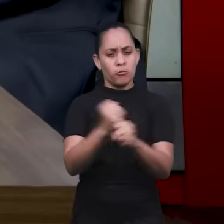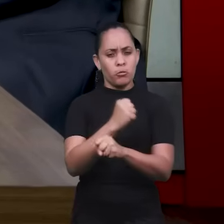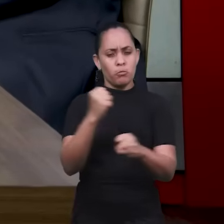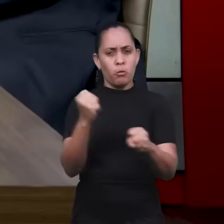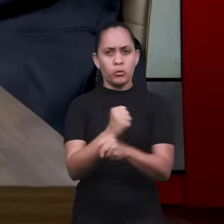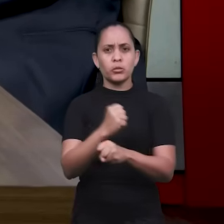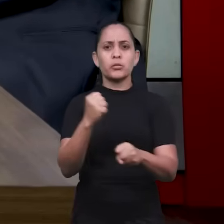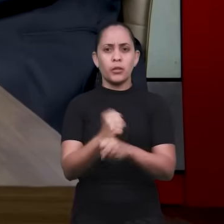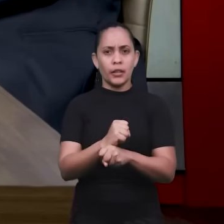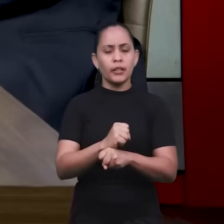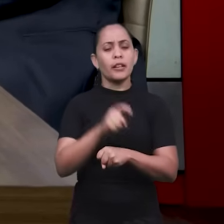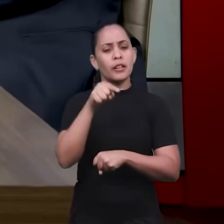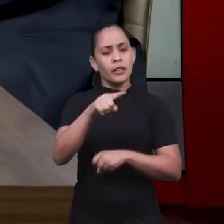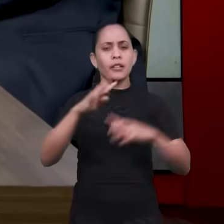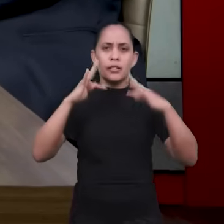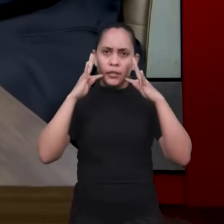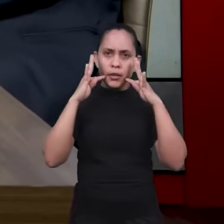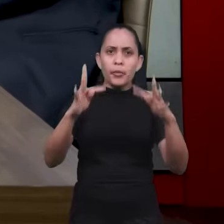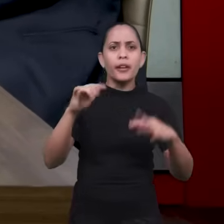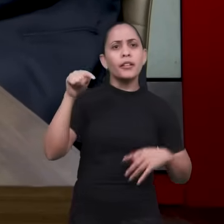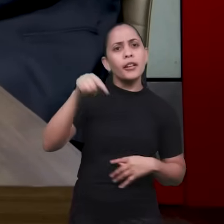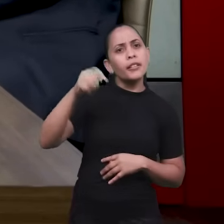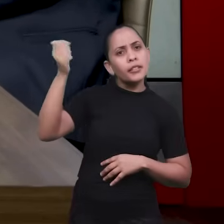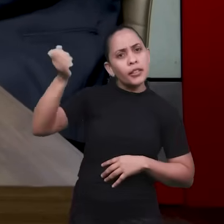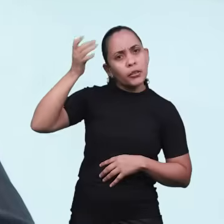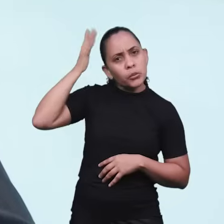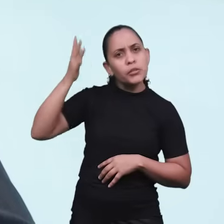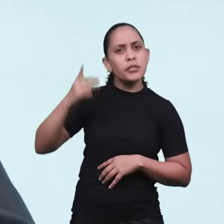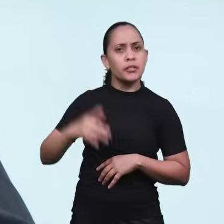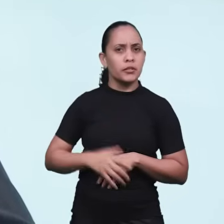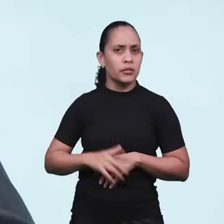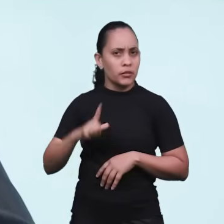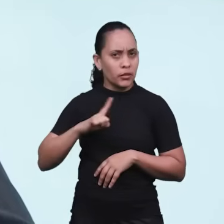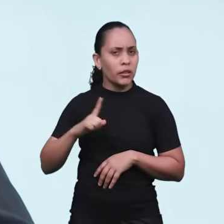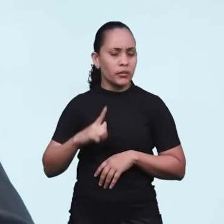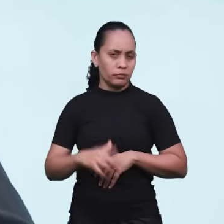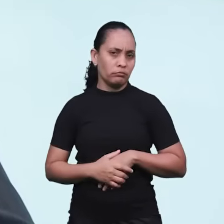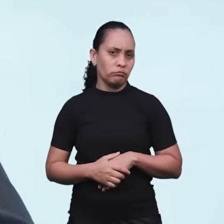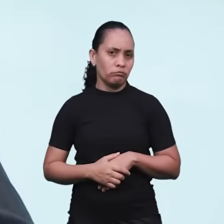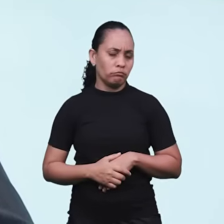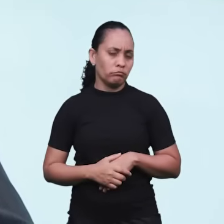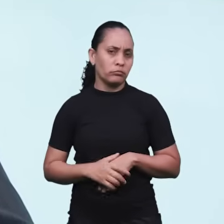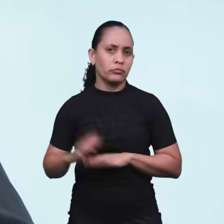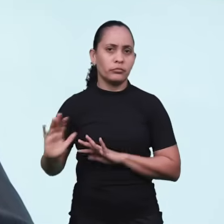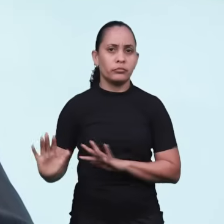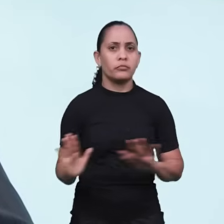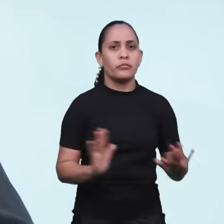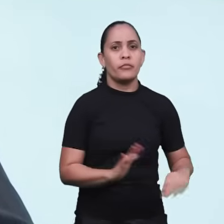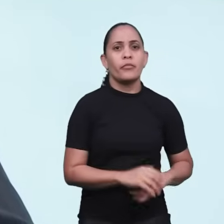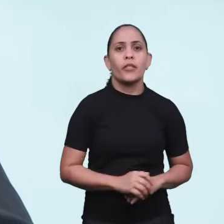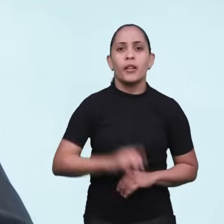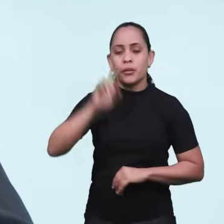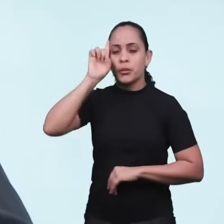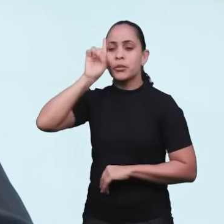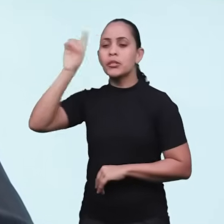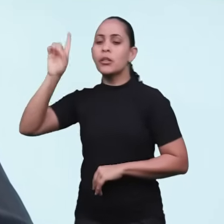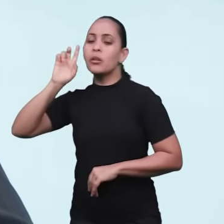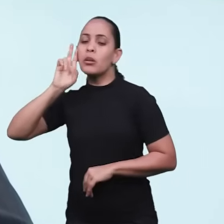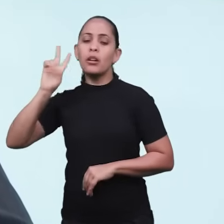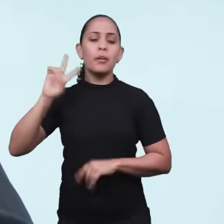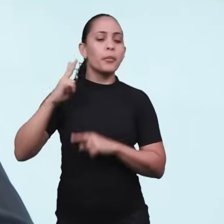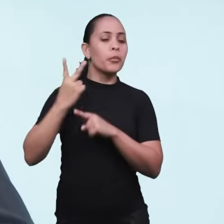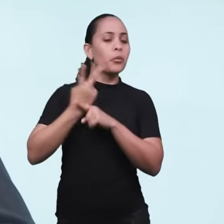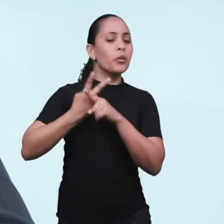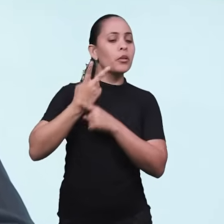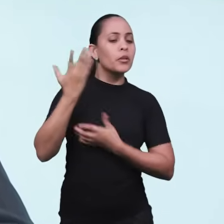dizer que ali tem luz, né, pastor Marcos? Isso mesmo, né? A Bíblia diz que os olhos do Senhor procurariam os fiéis da